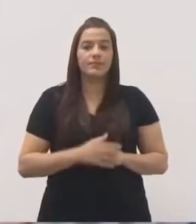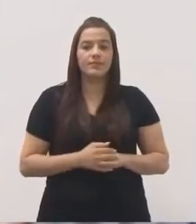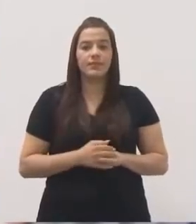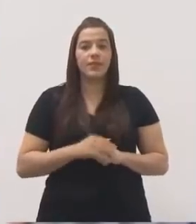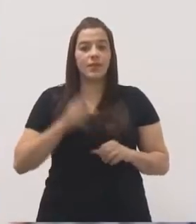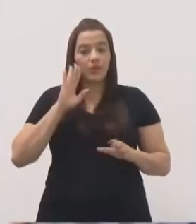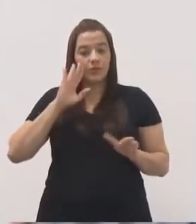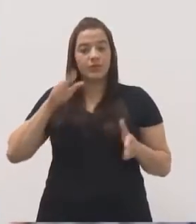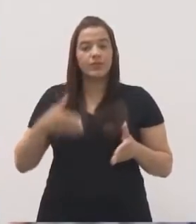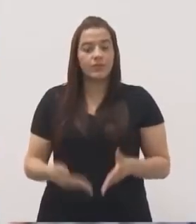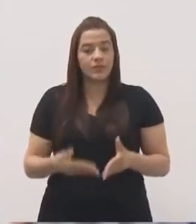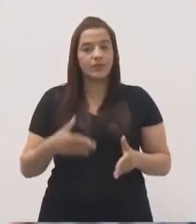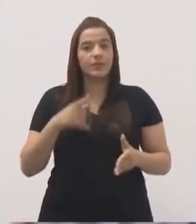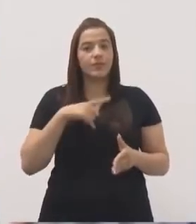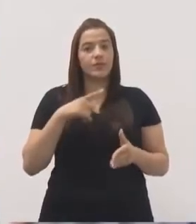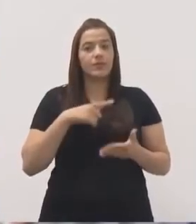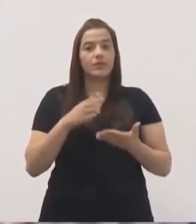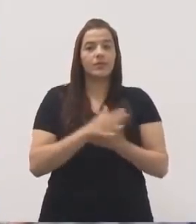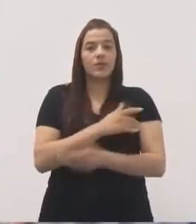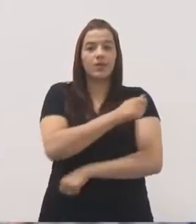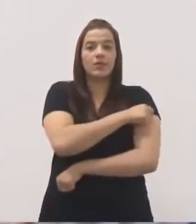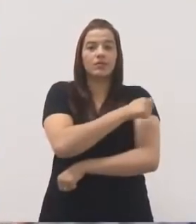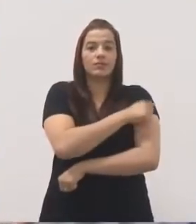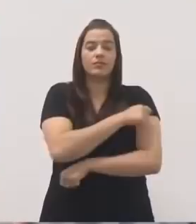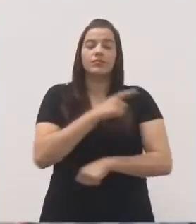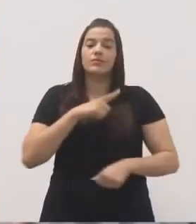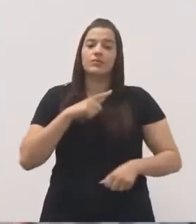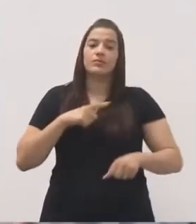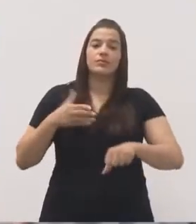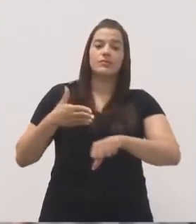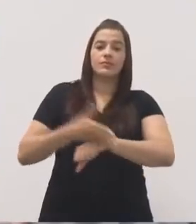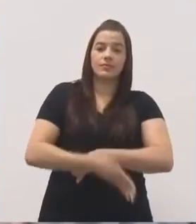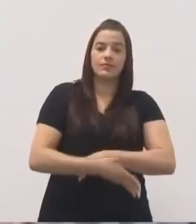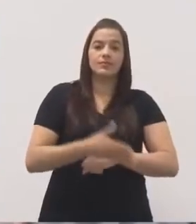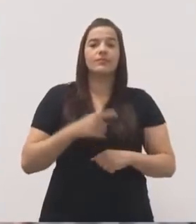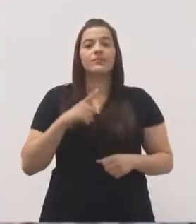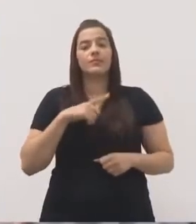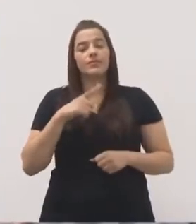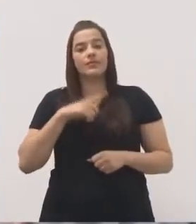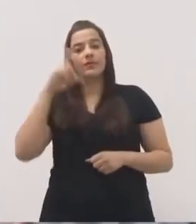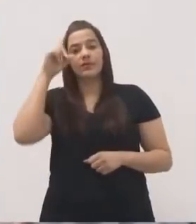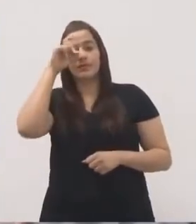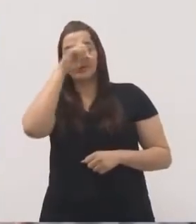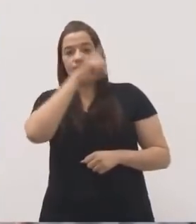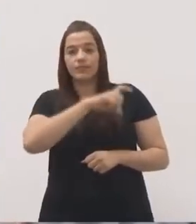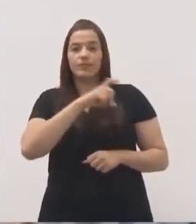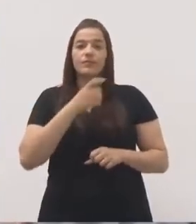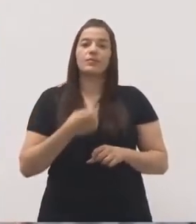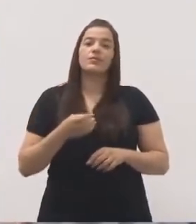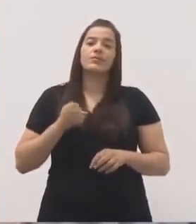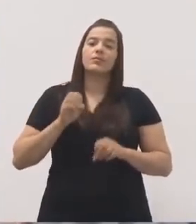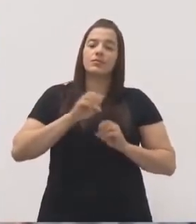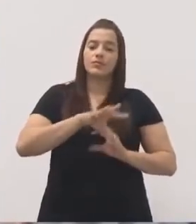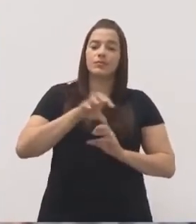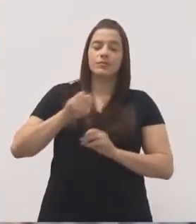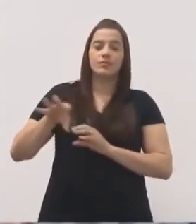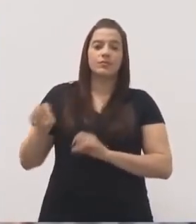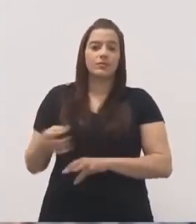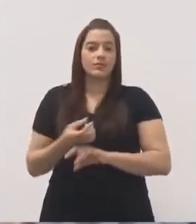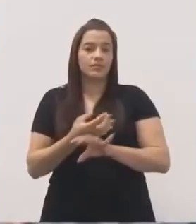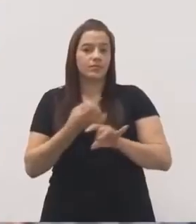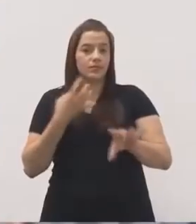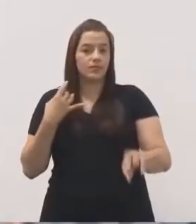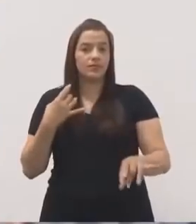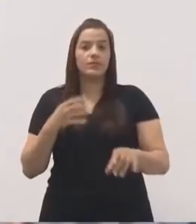em alunos que tiveram acesso ao ensino remoto, aqueles que tiveram dificuldade com o ensino remoto, o trabalho